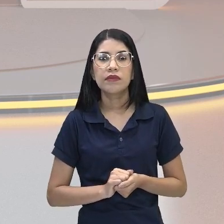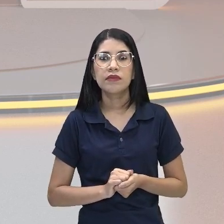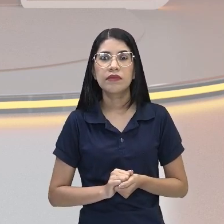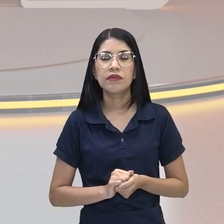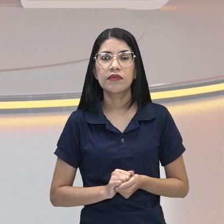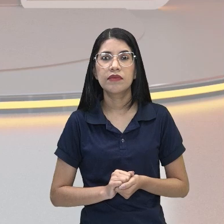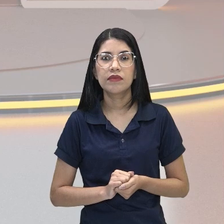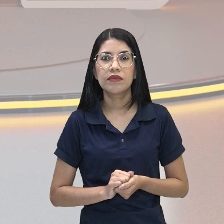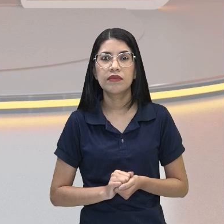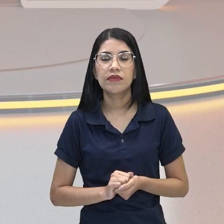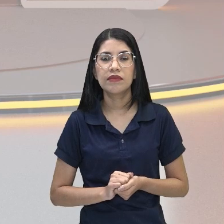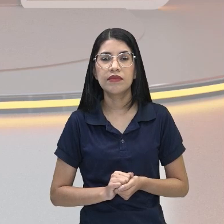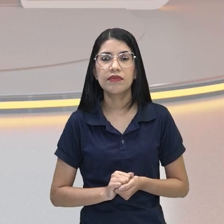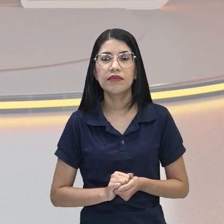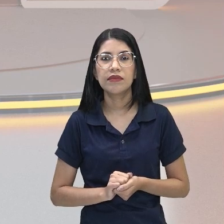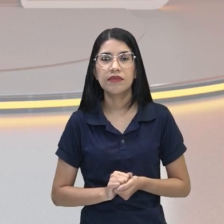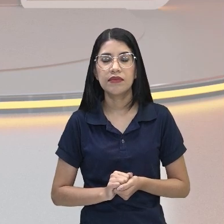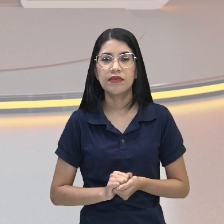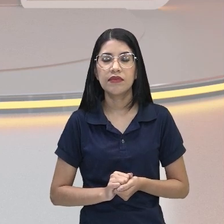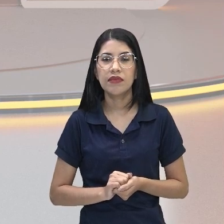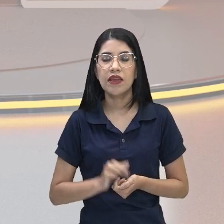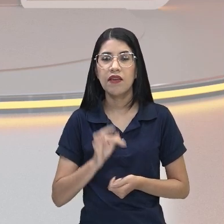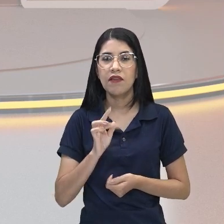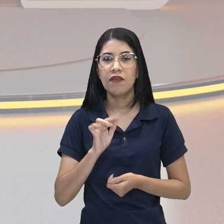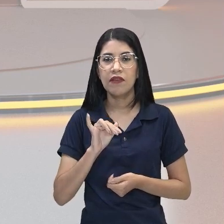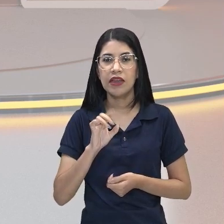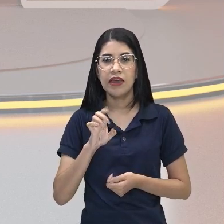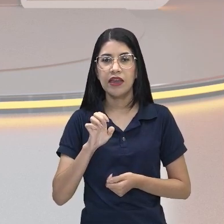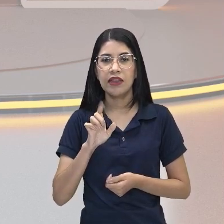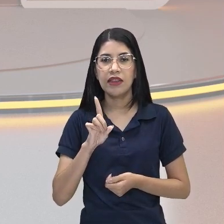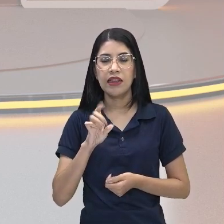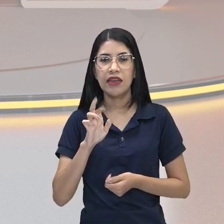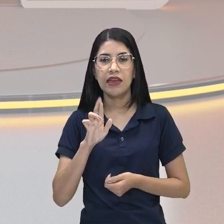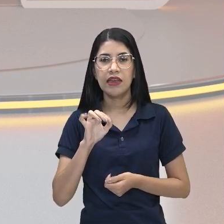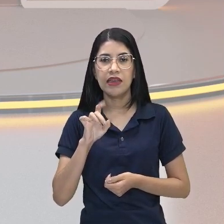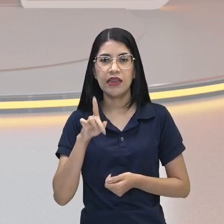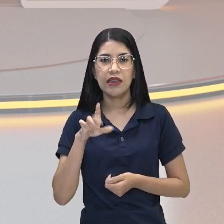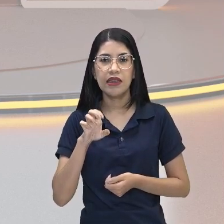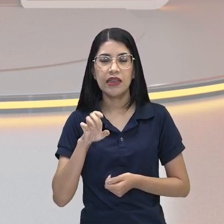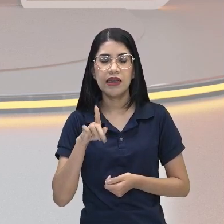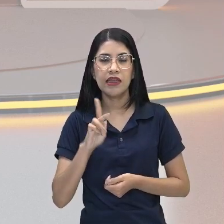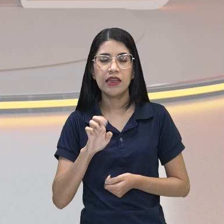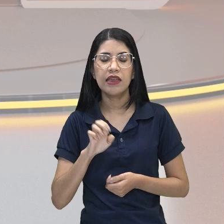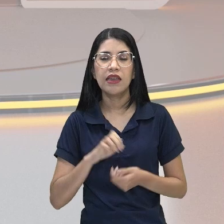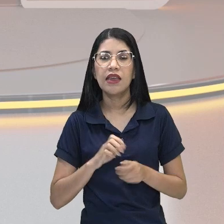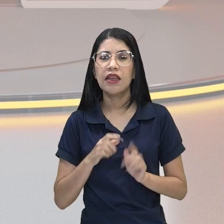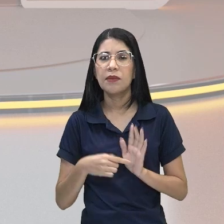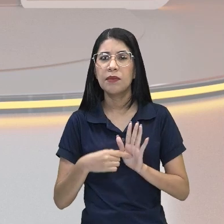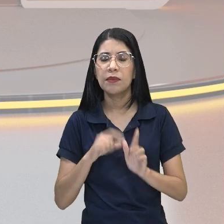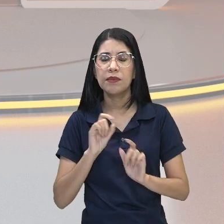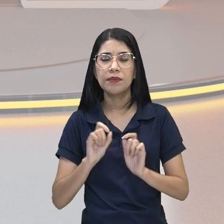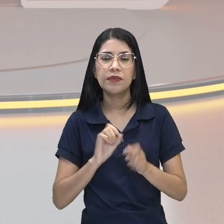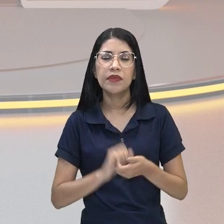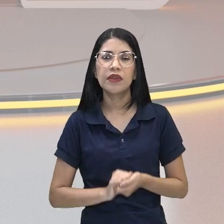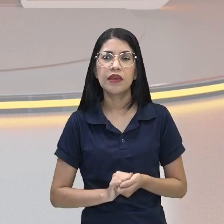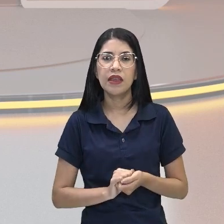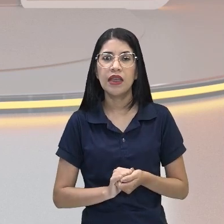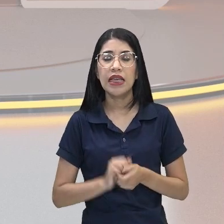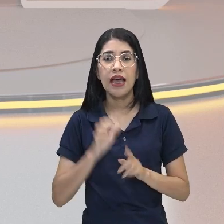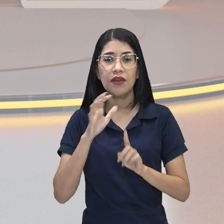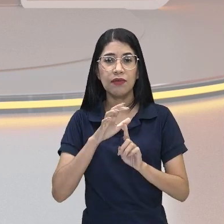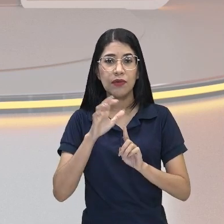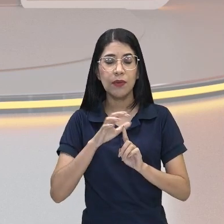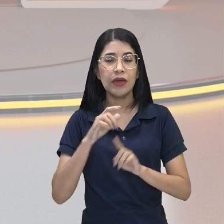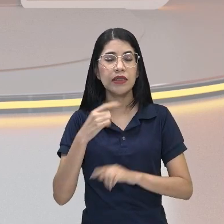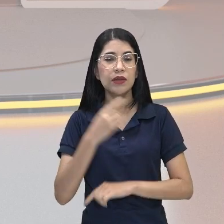Friedrich Hayek, né, que defende que o intervencionismo estatal leva à perda de